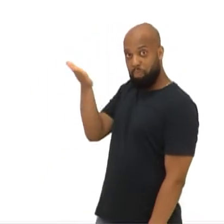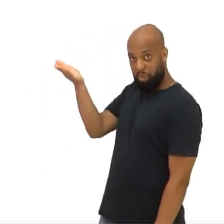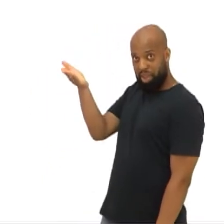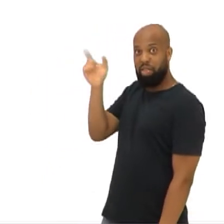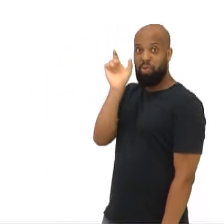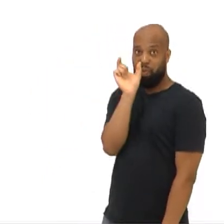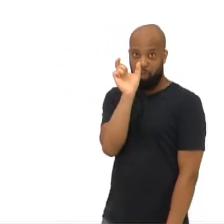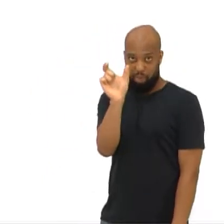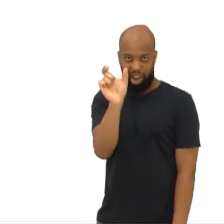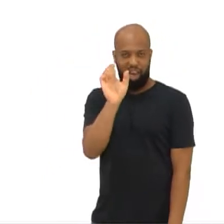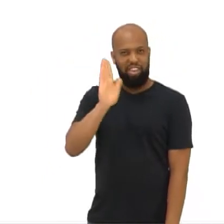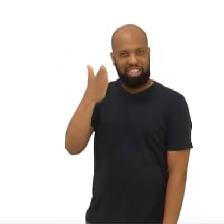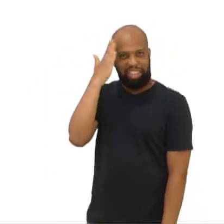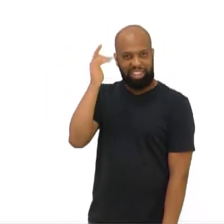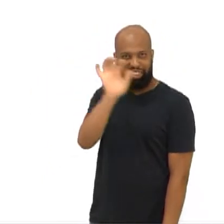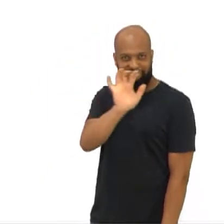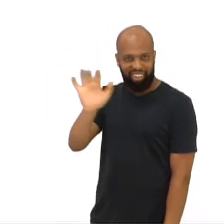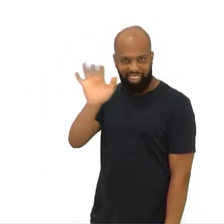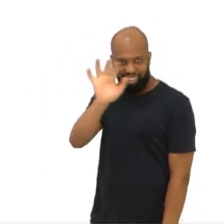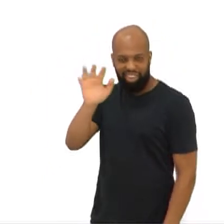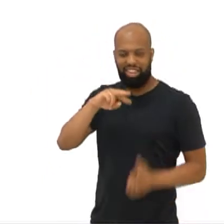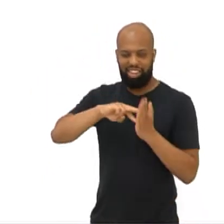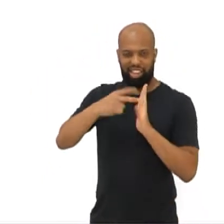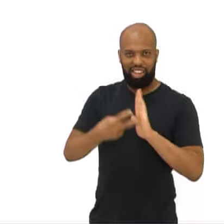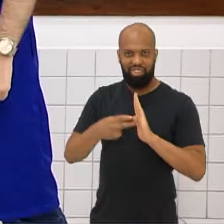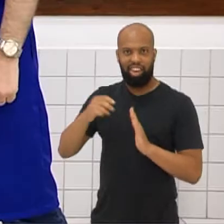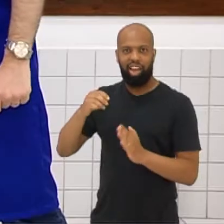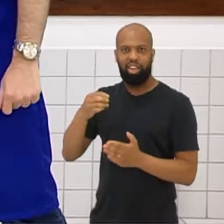eles aprenderam a falar?